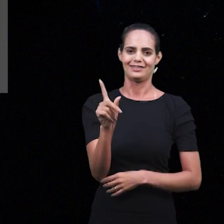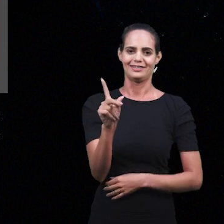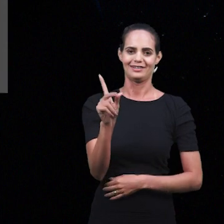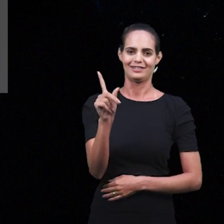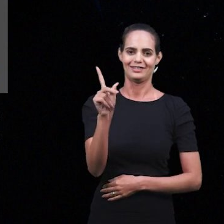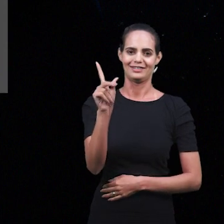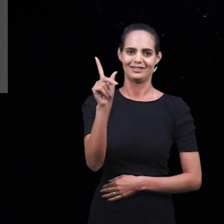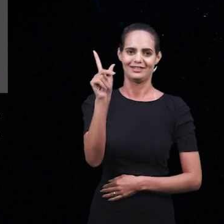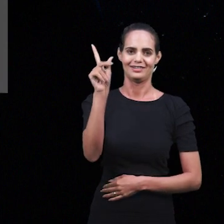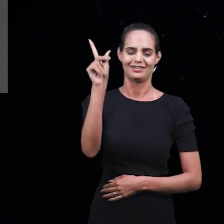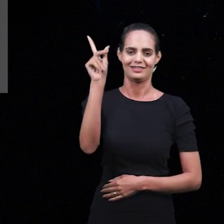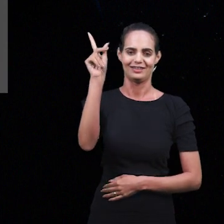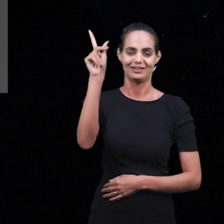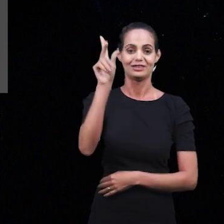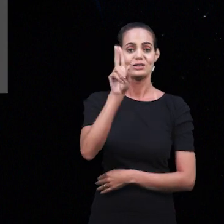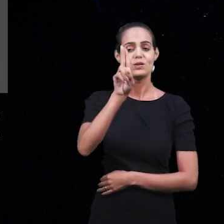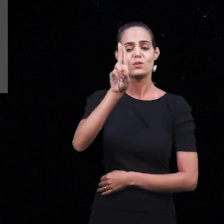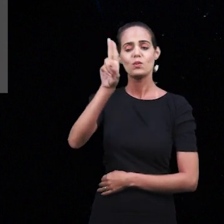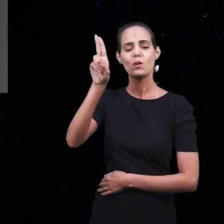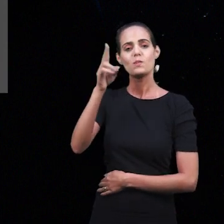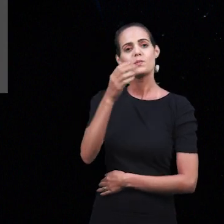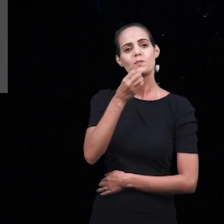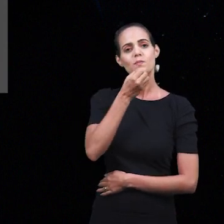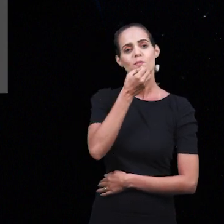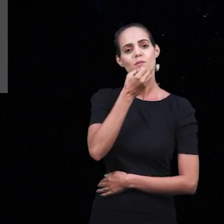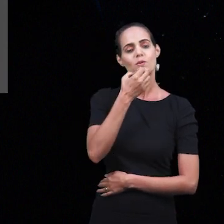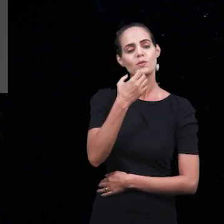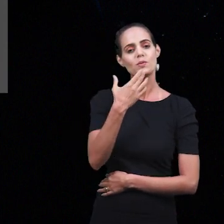porvir. Nome bom,